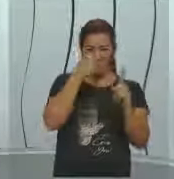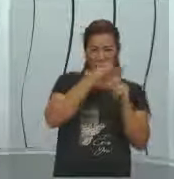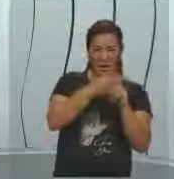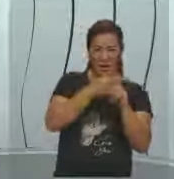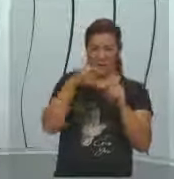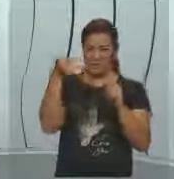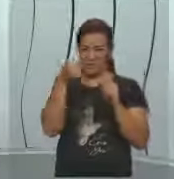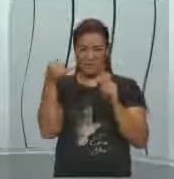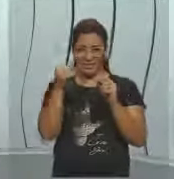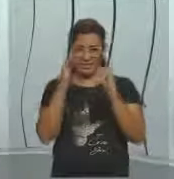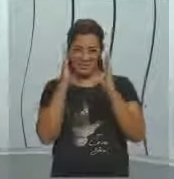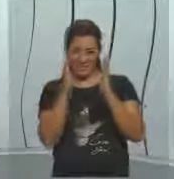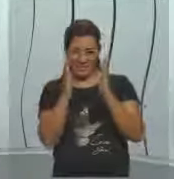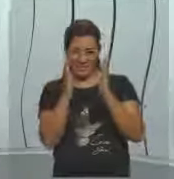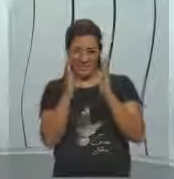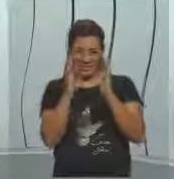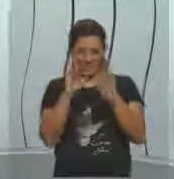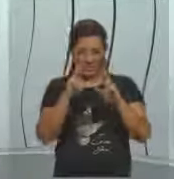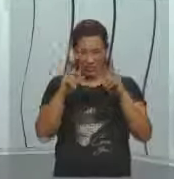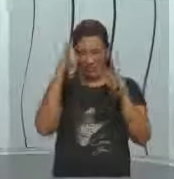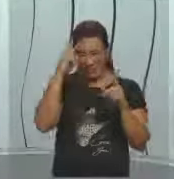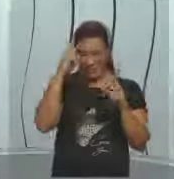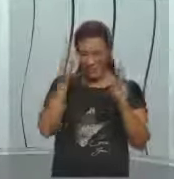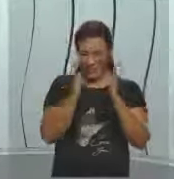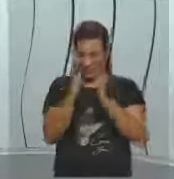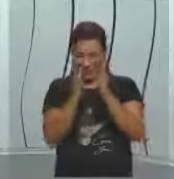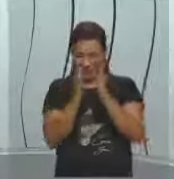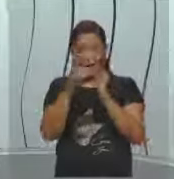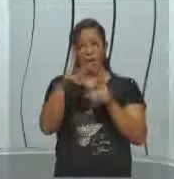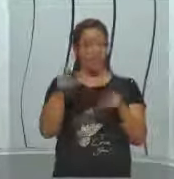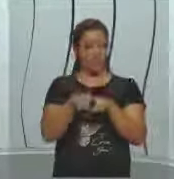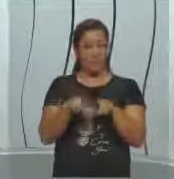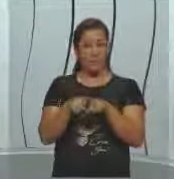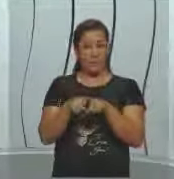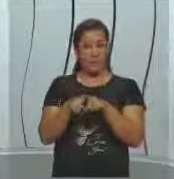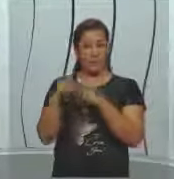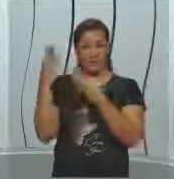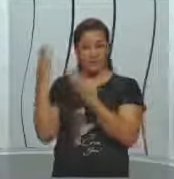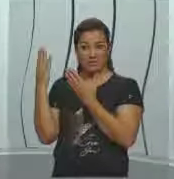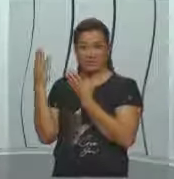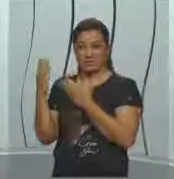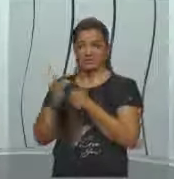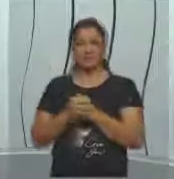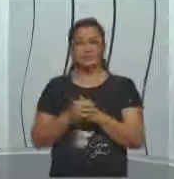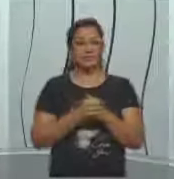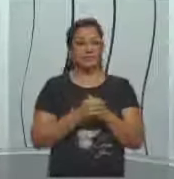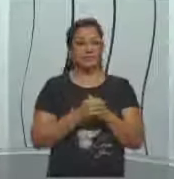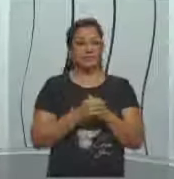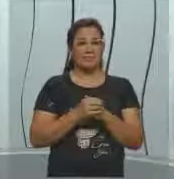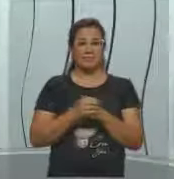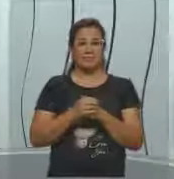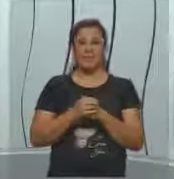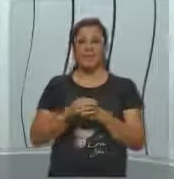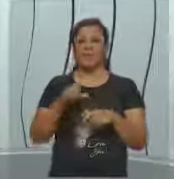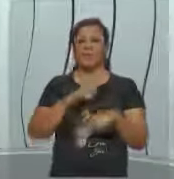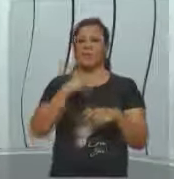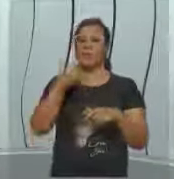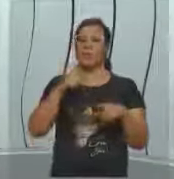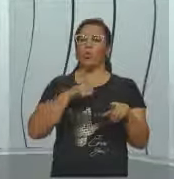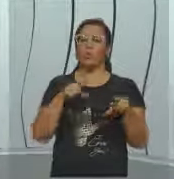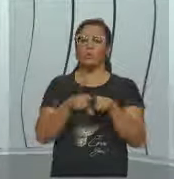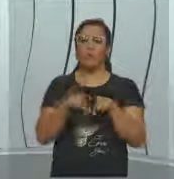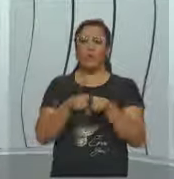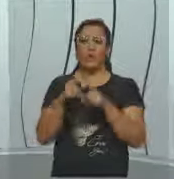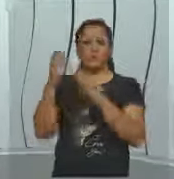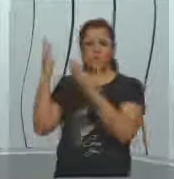tem carga elétrica de sinal oposto. Lembra? A gente falou sobre isso na aula passada. Tem capacitores aqui, tem outro tipo de capacitor